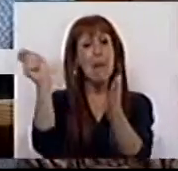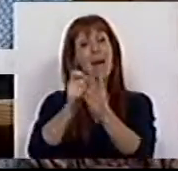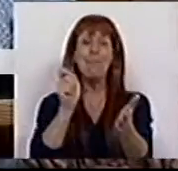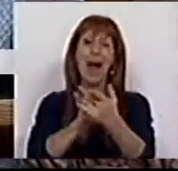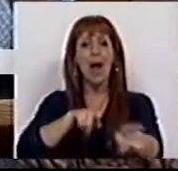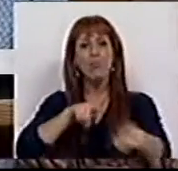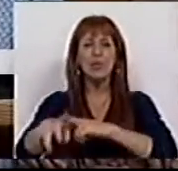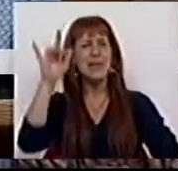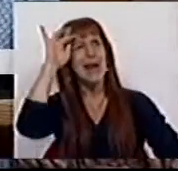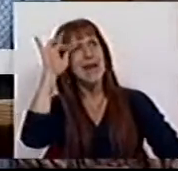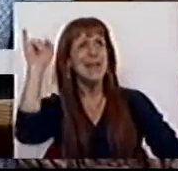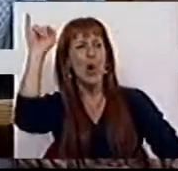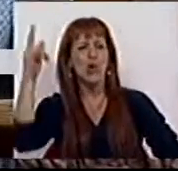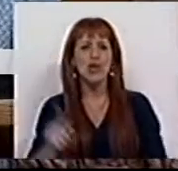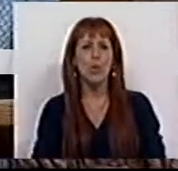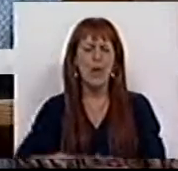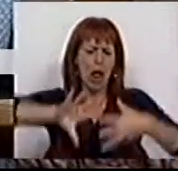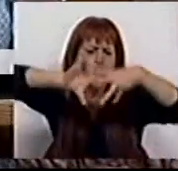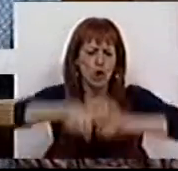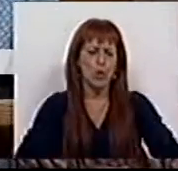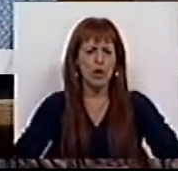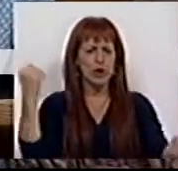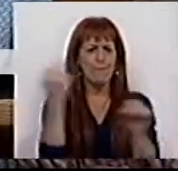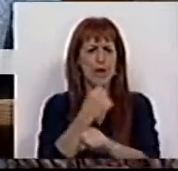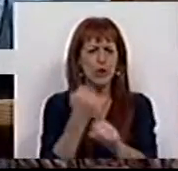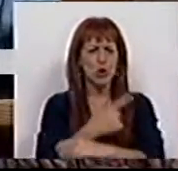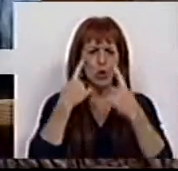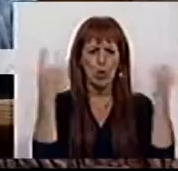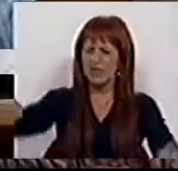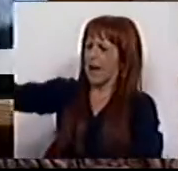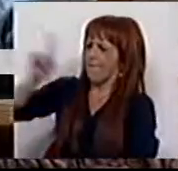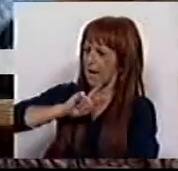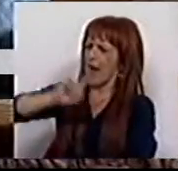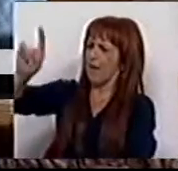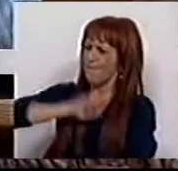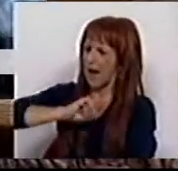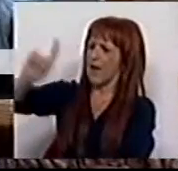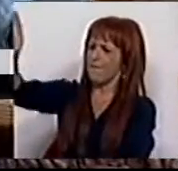agenda política e ideológica. Destruir o serviço público.